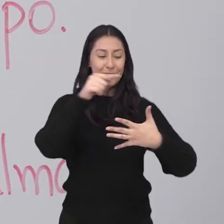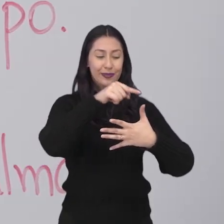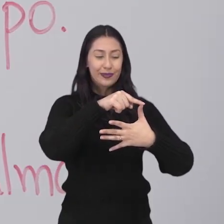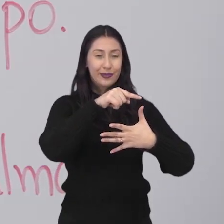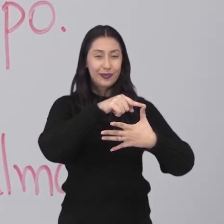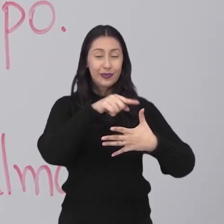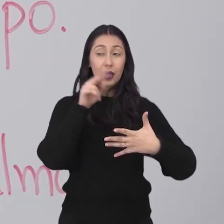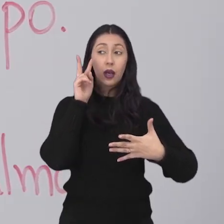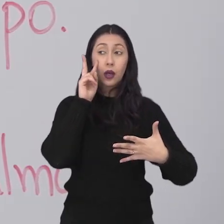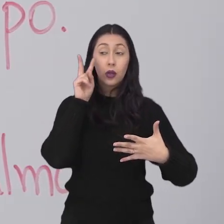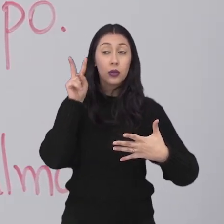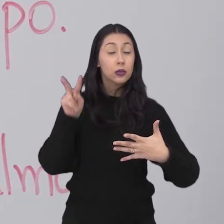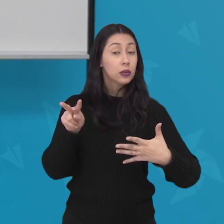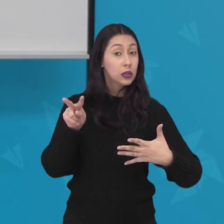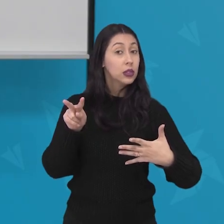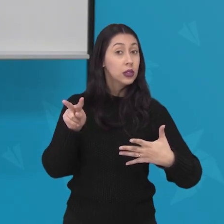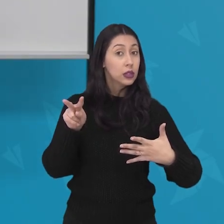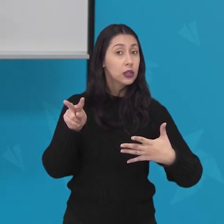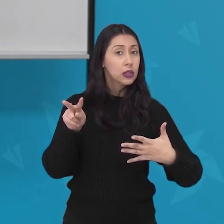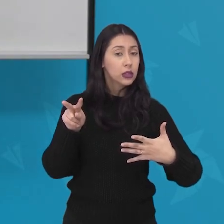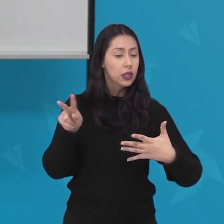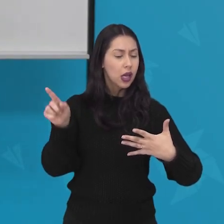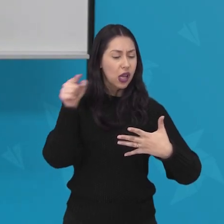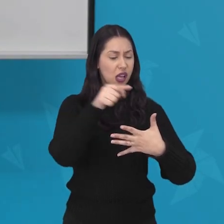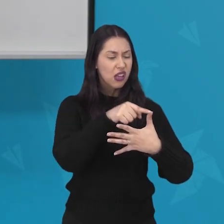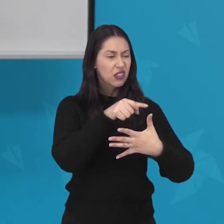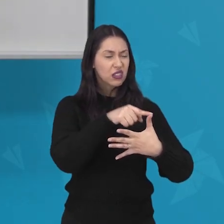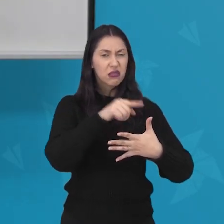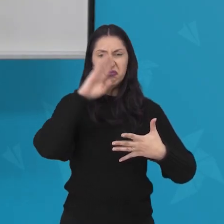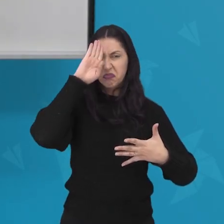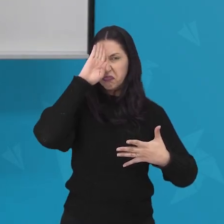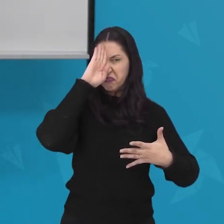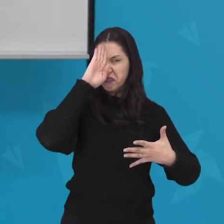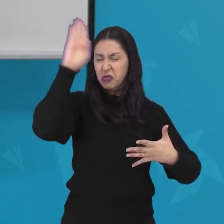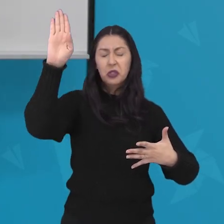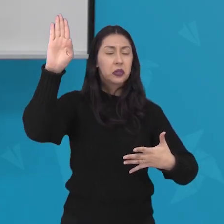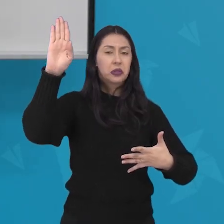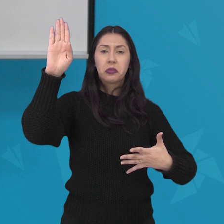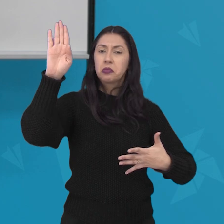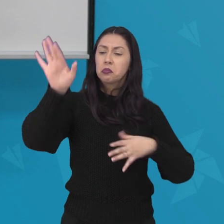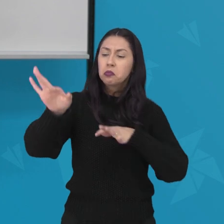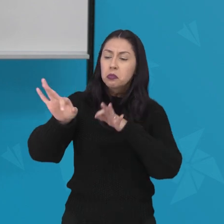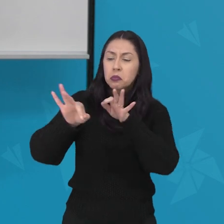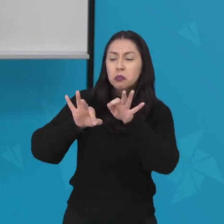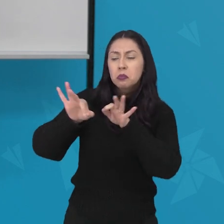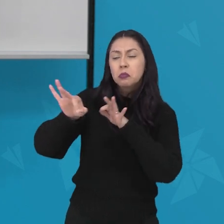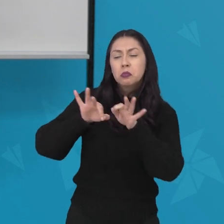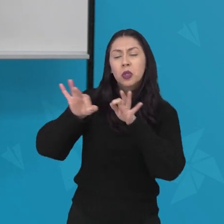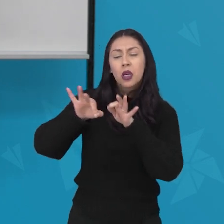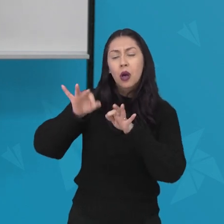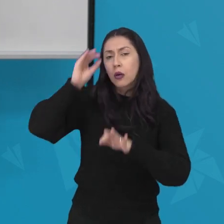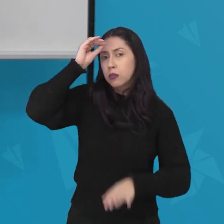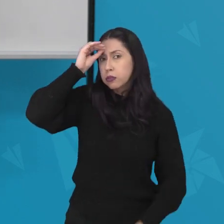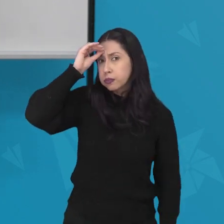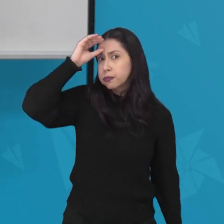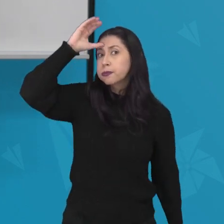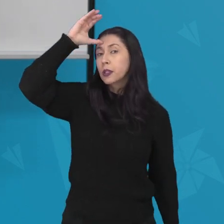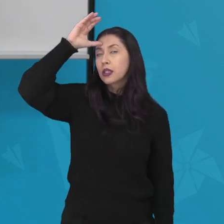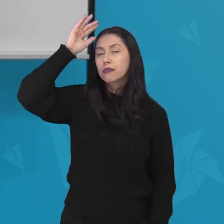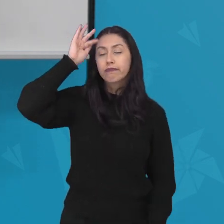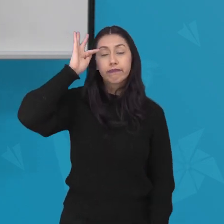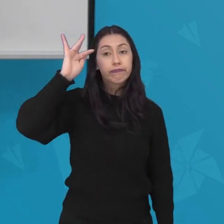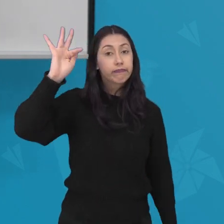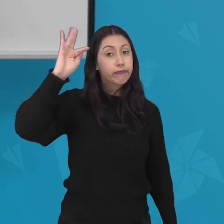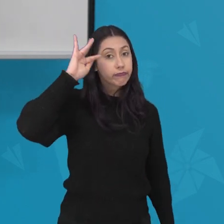dos olhos, do olhar, como o meio fundamental de se construir esse conhecimento que nós chamamos